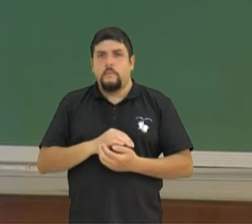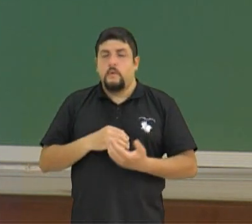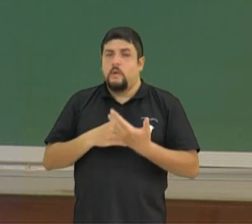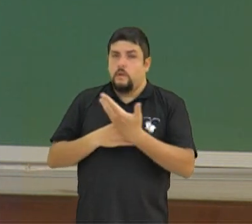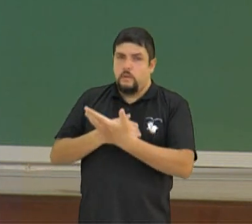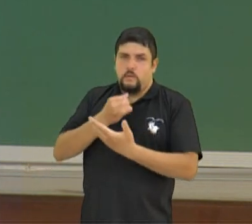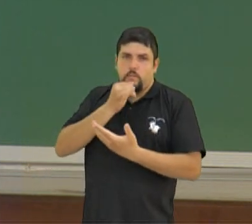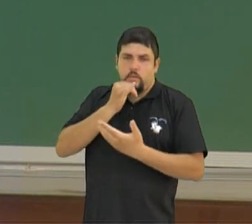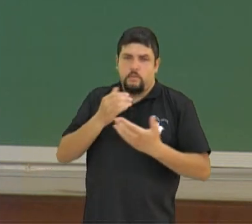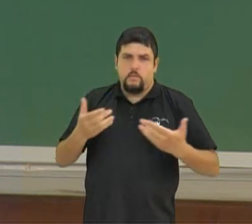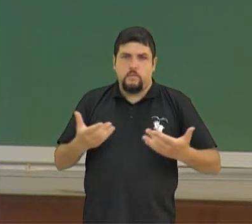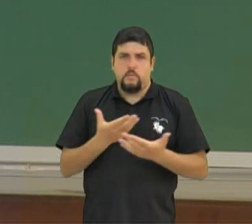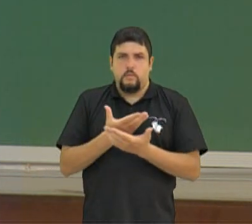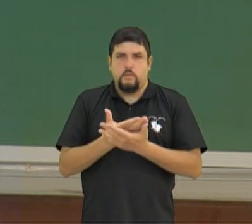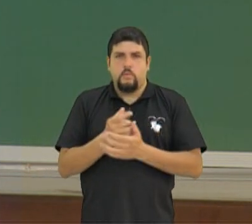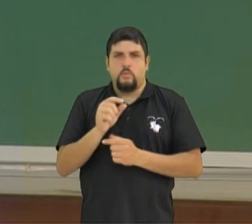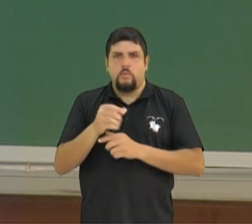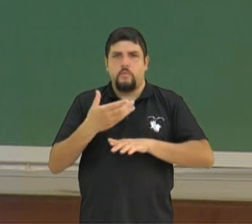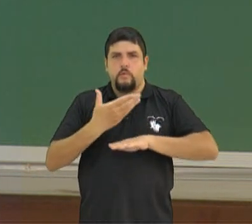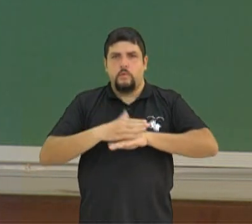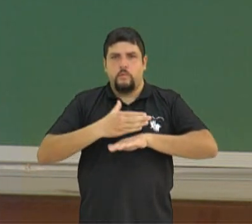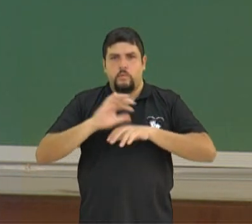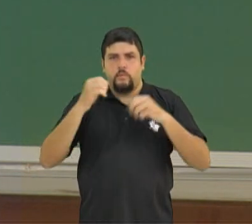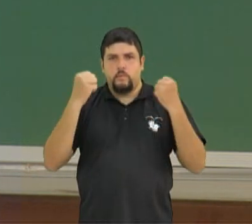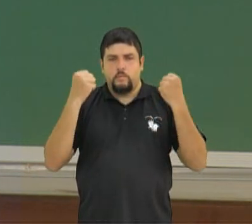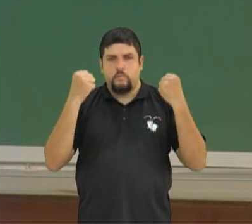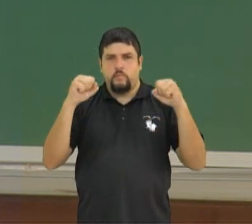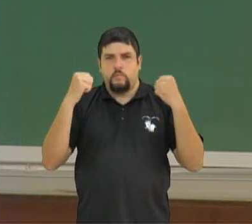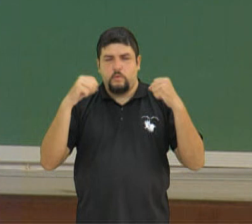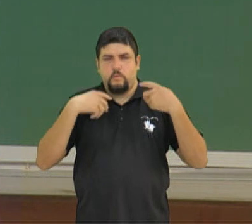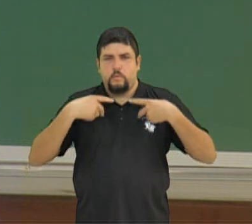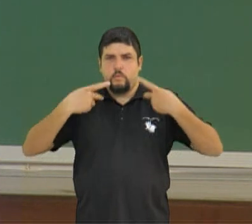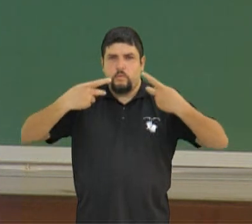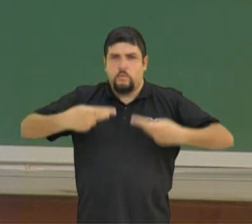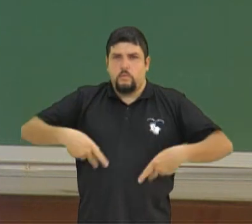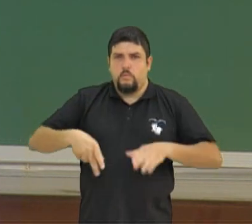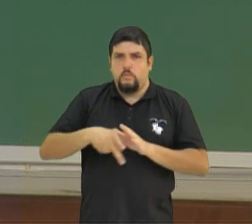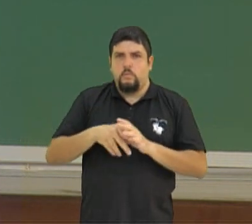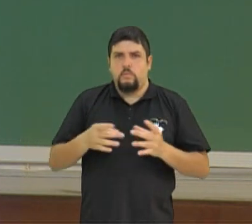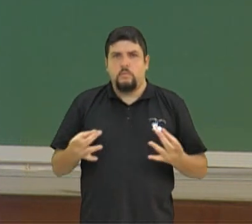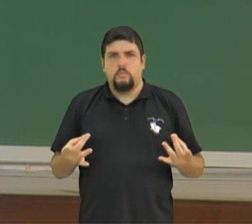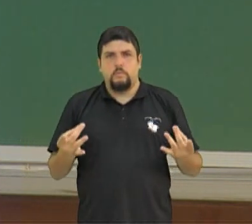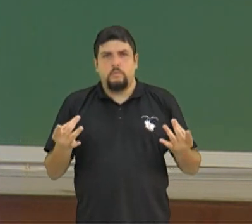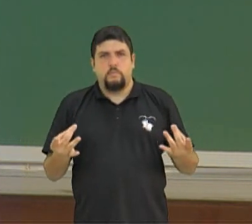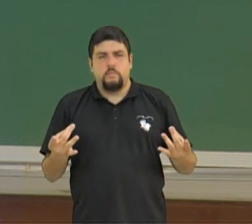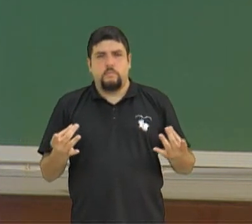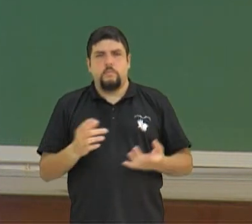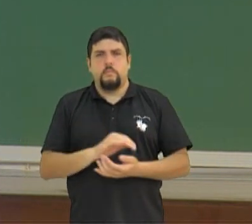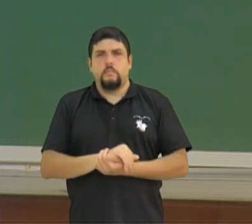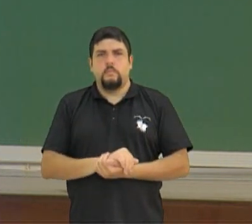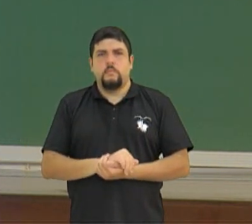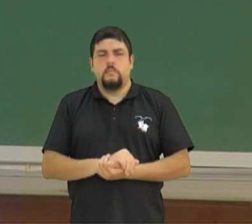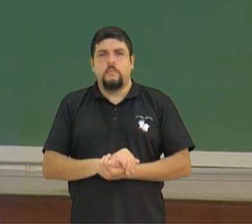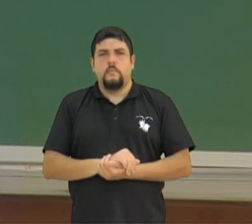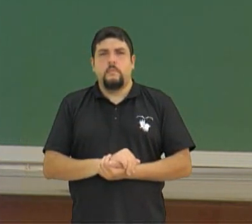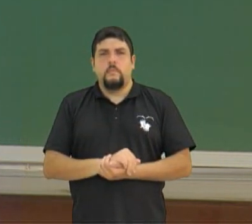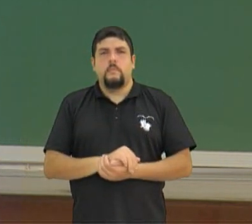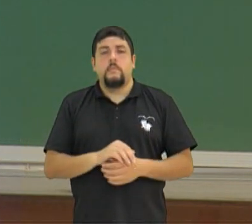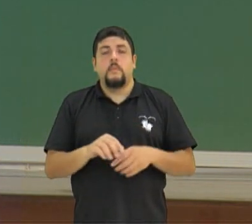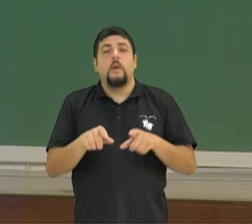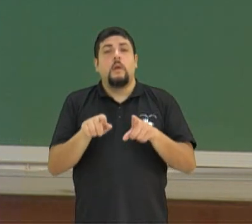nossa aula hoje, foi de um exercício físico, de uma postura da yoga. Bien? A gente viu, né?